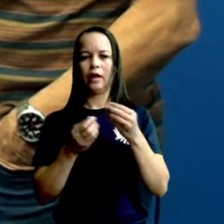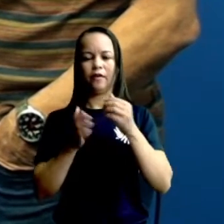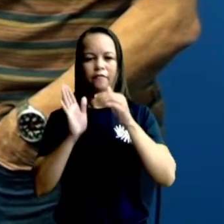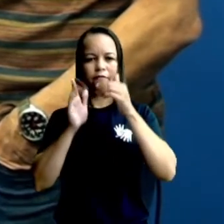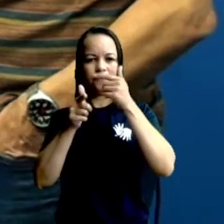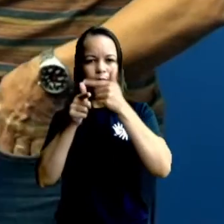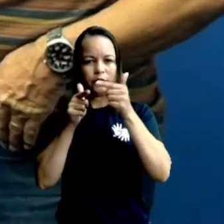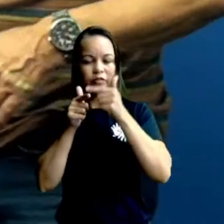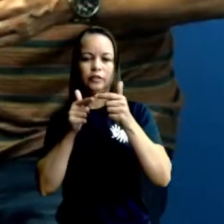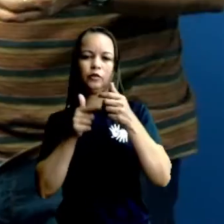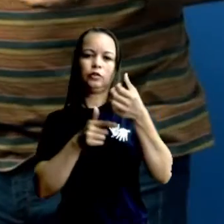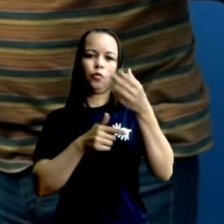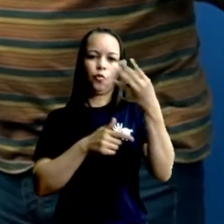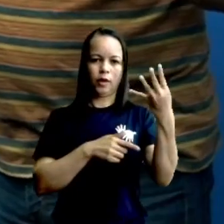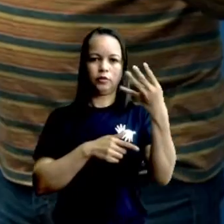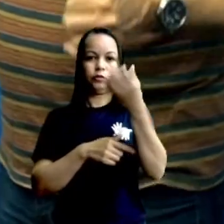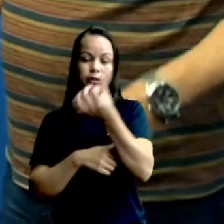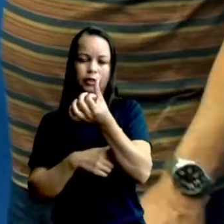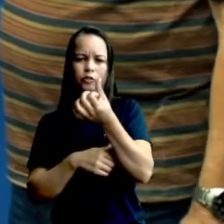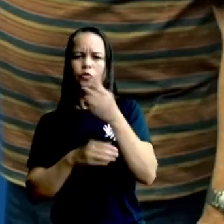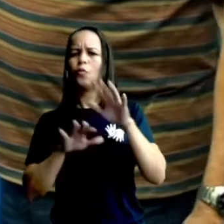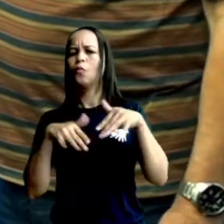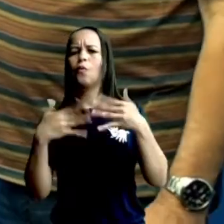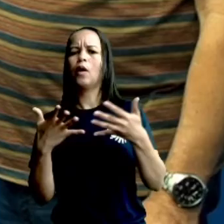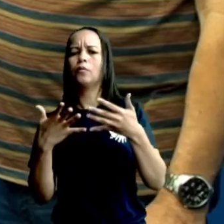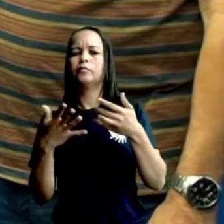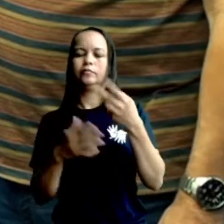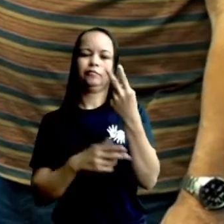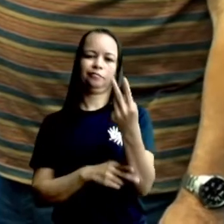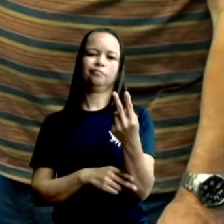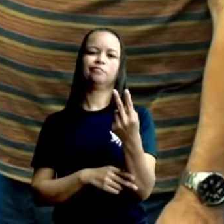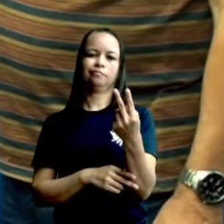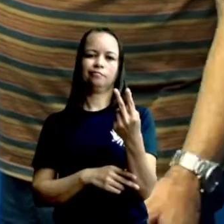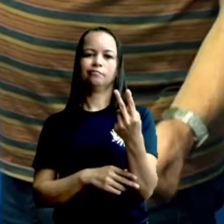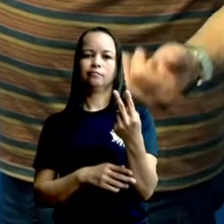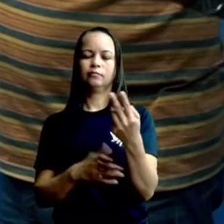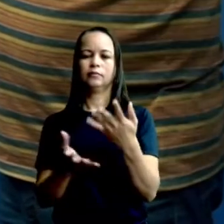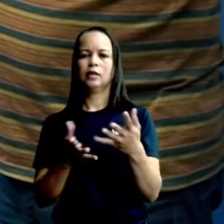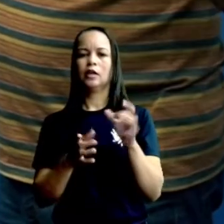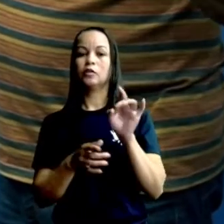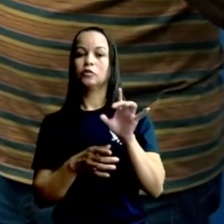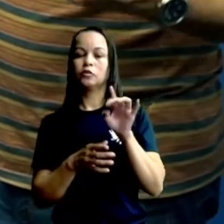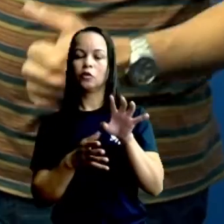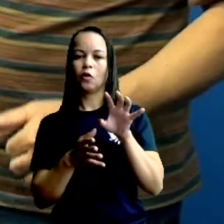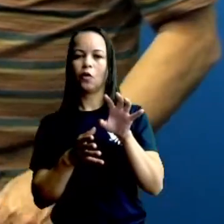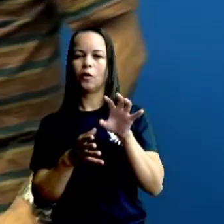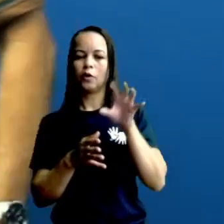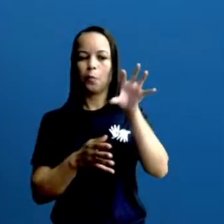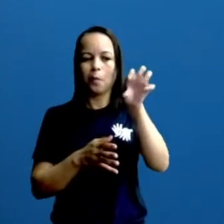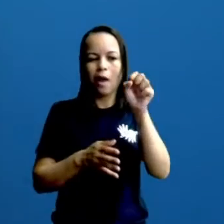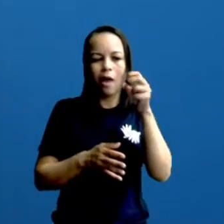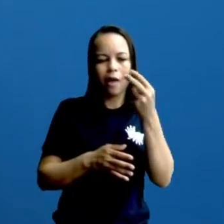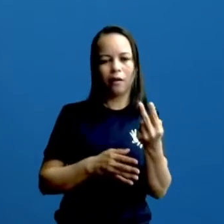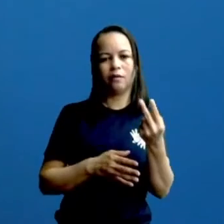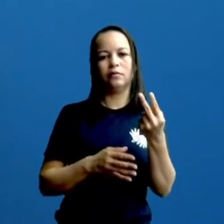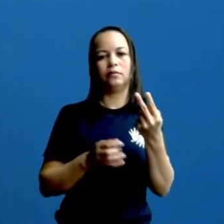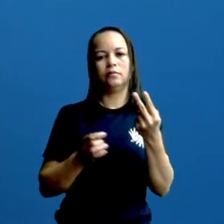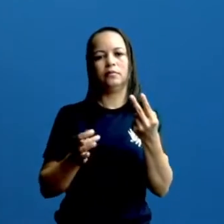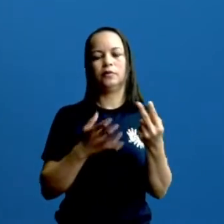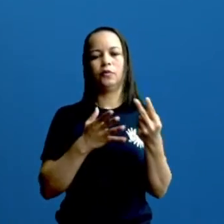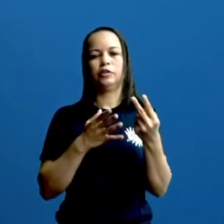de 4 e de 6, existe. Qual é o fator comum? 2. Só que eu vou pegar o 2